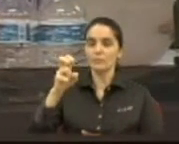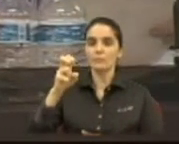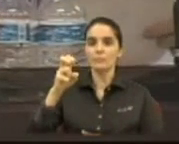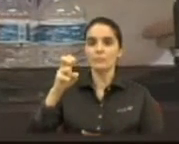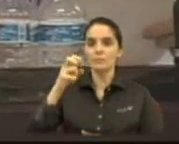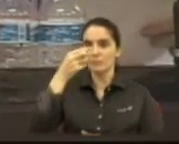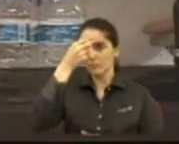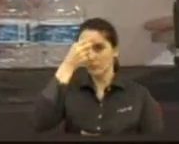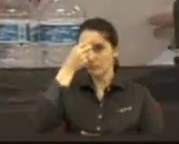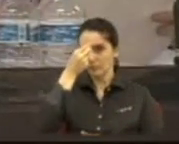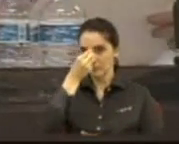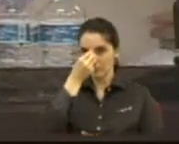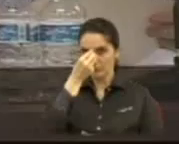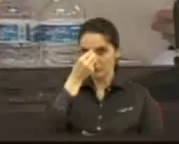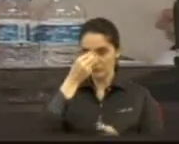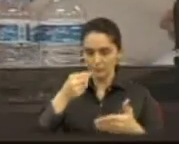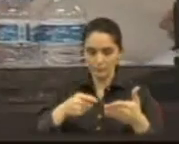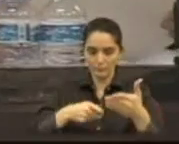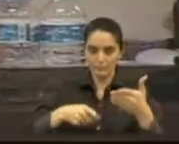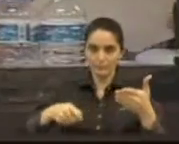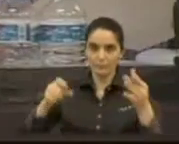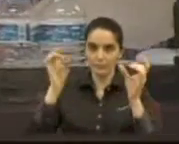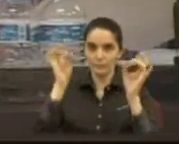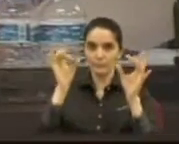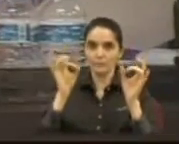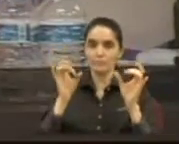Edivaldo Soares Antunes, relator especial.